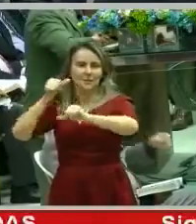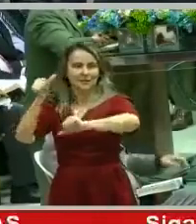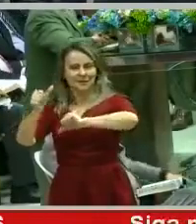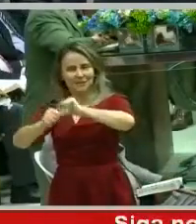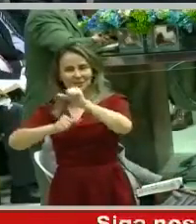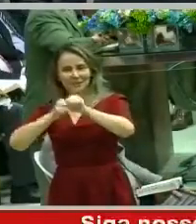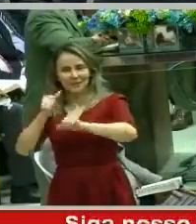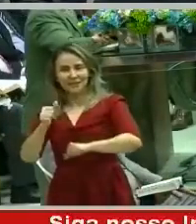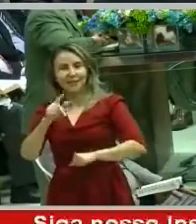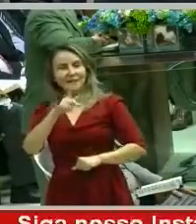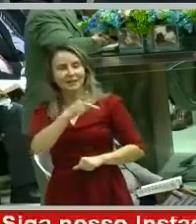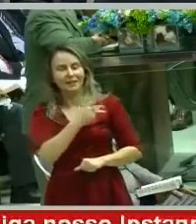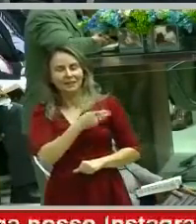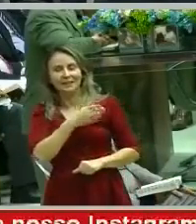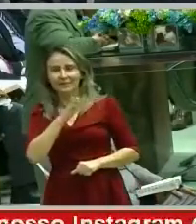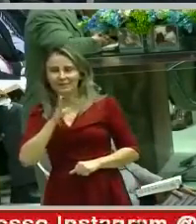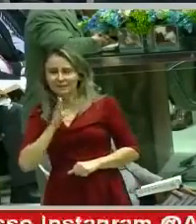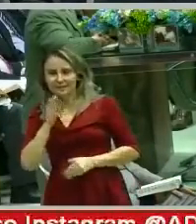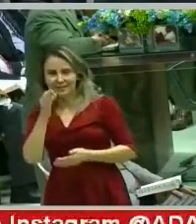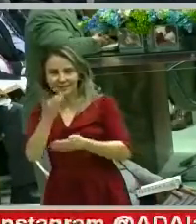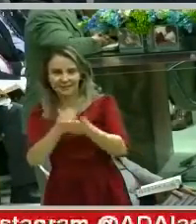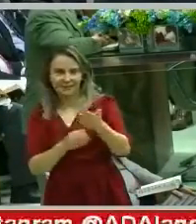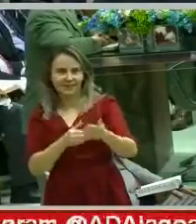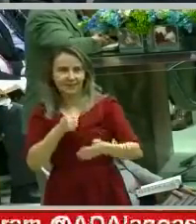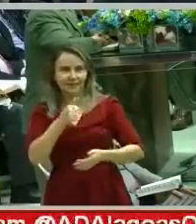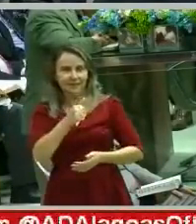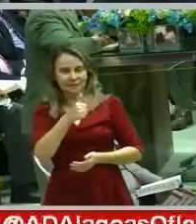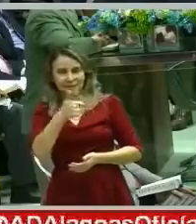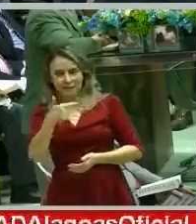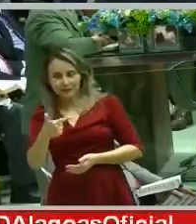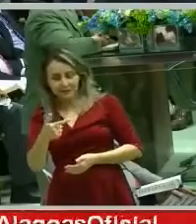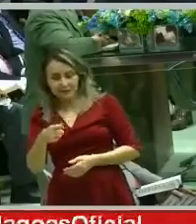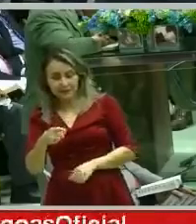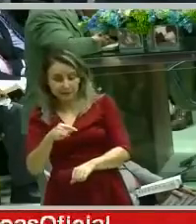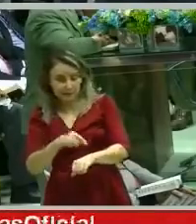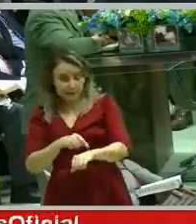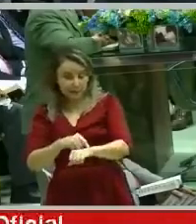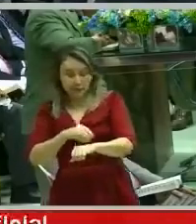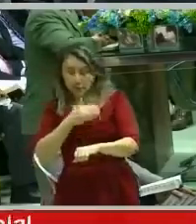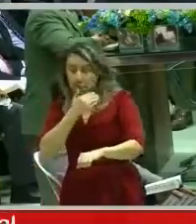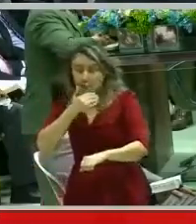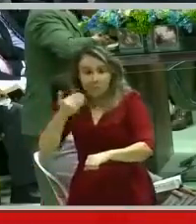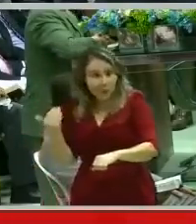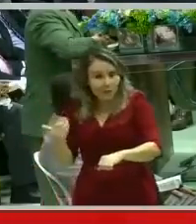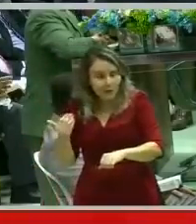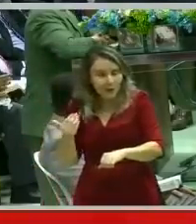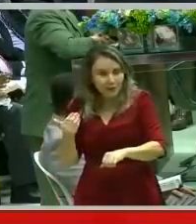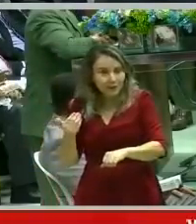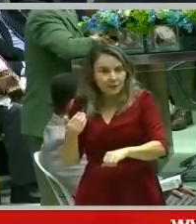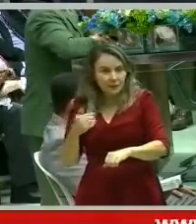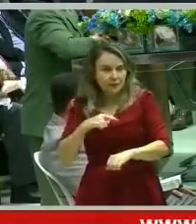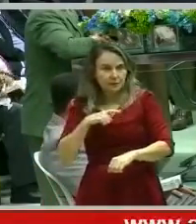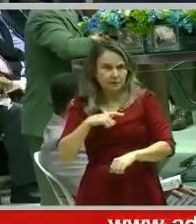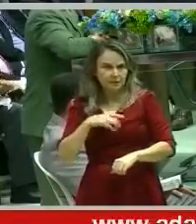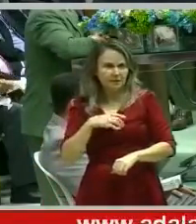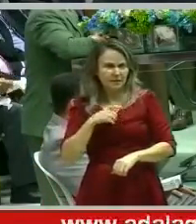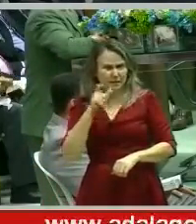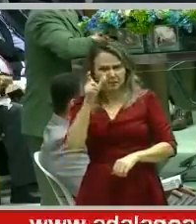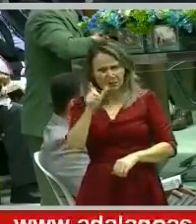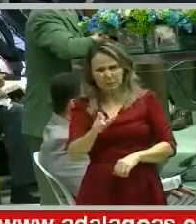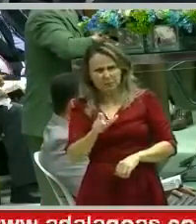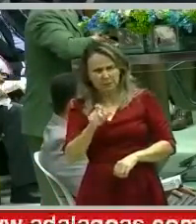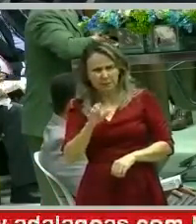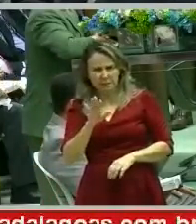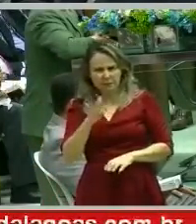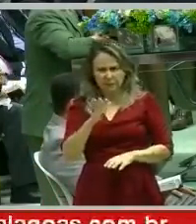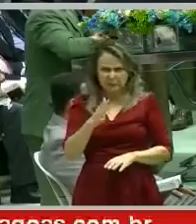aperfeiçoados, em Hebreus 12, não é assim? Os espíritos dos justos, na hora da morte, a Eliabe, se ele é crente, que tem Eliabe que é crente, né? É meio doido, meio ruim,